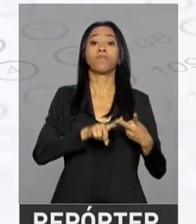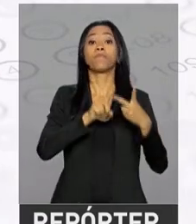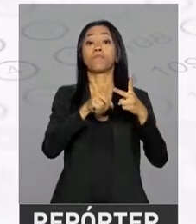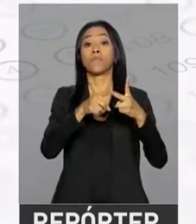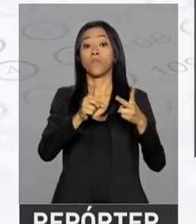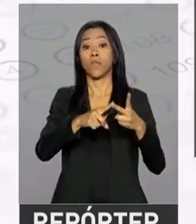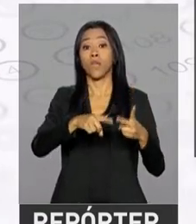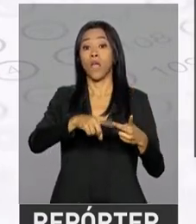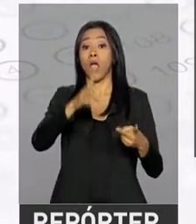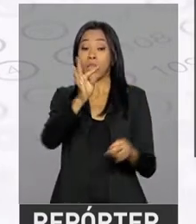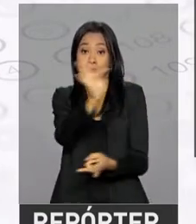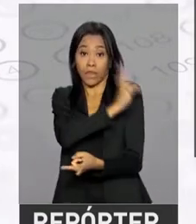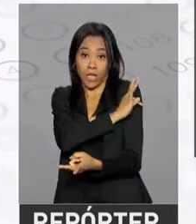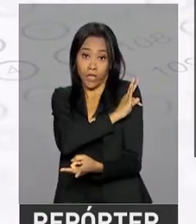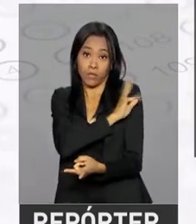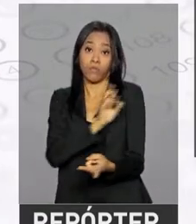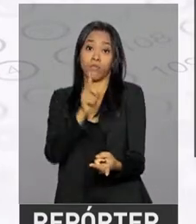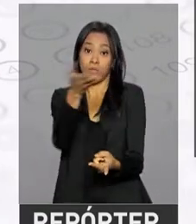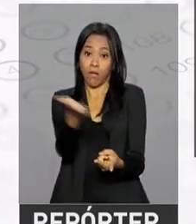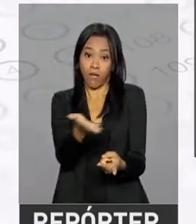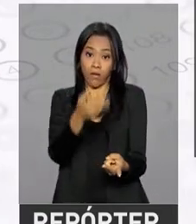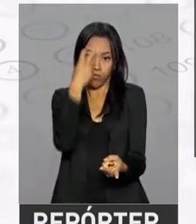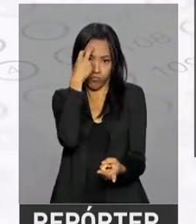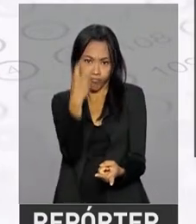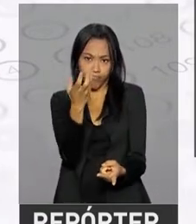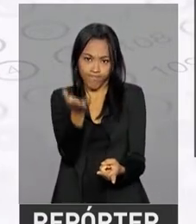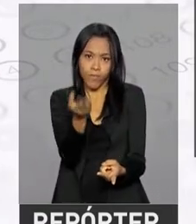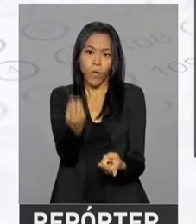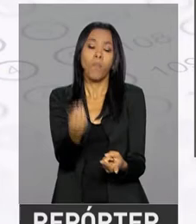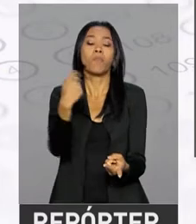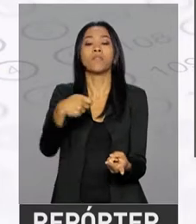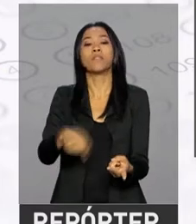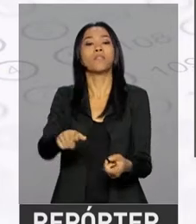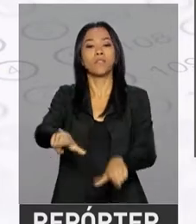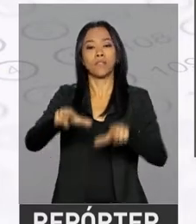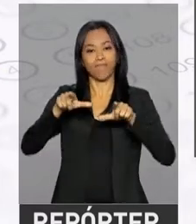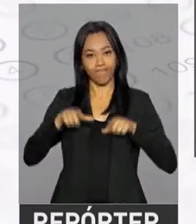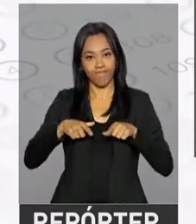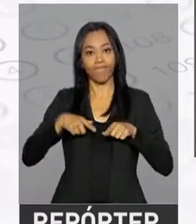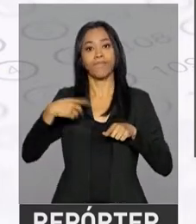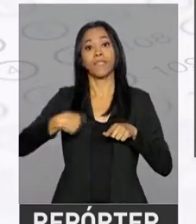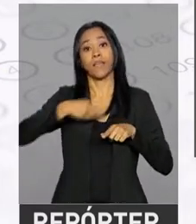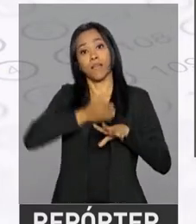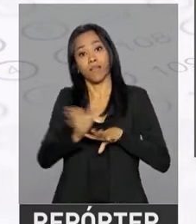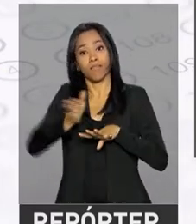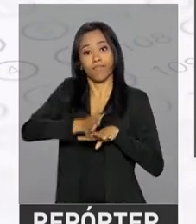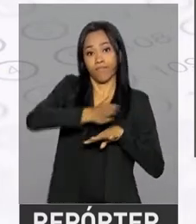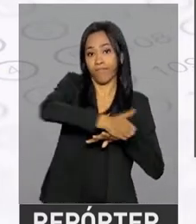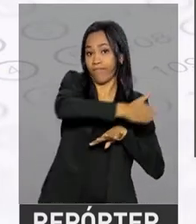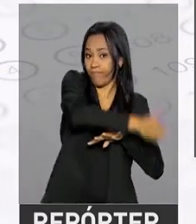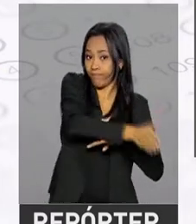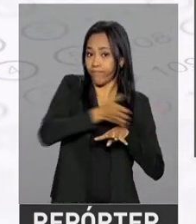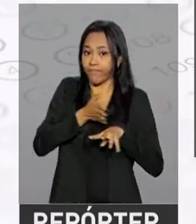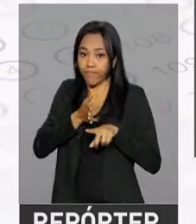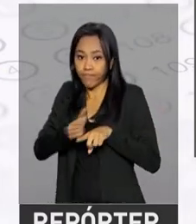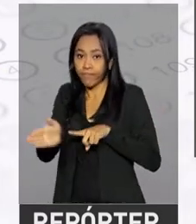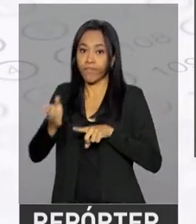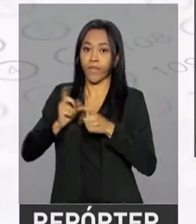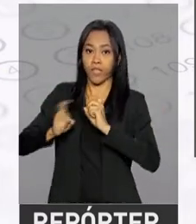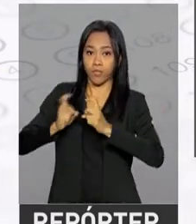de oficial técnico de inteligência é necessário diploma de ensino superior nas seguintes áreas administração